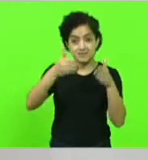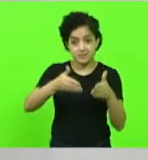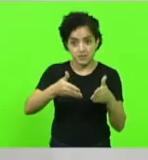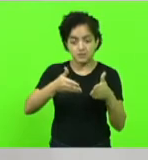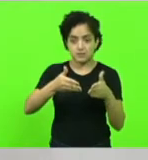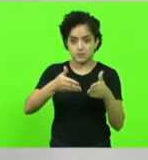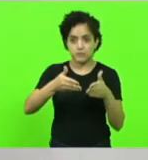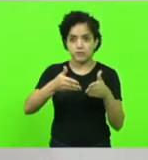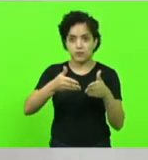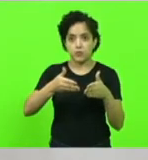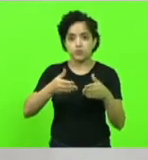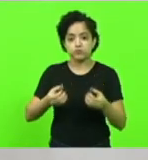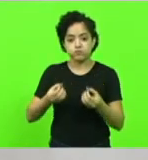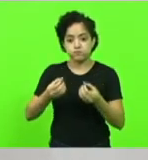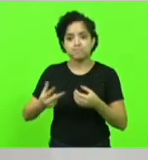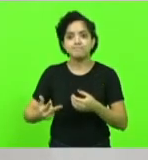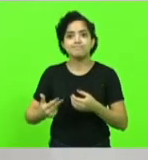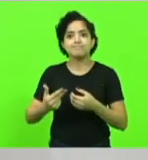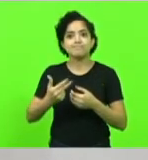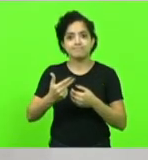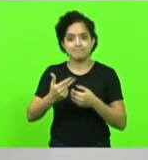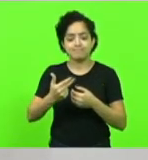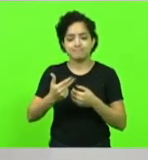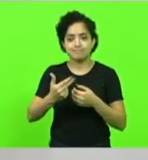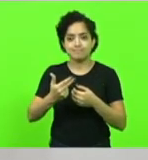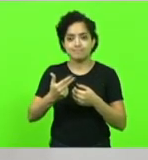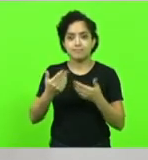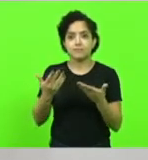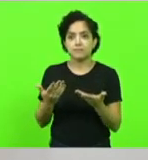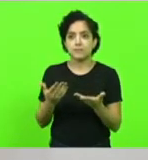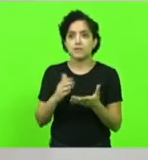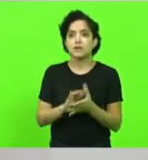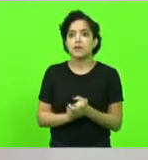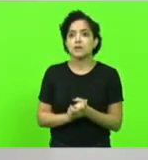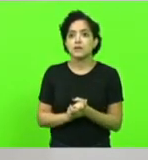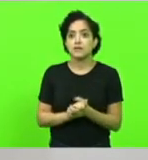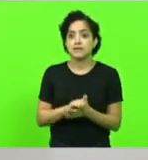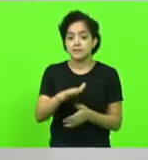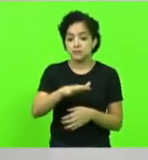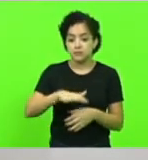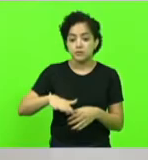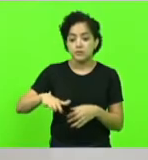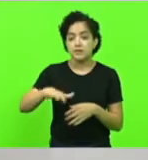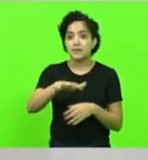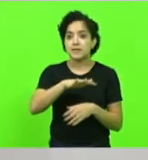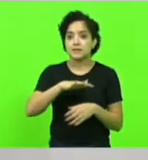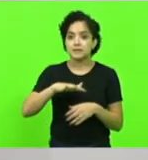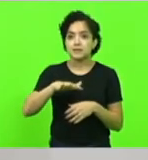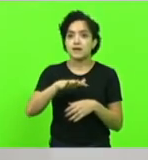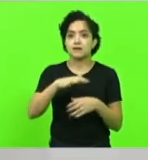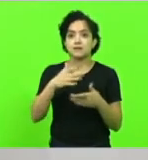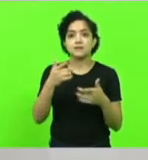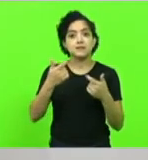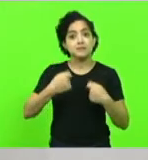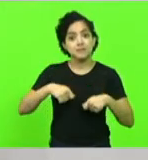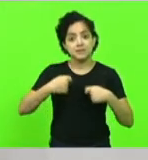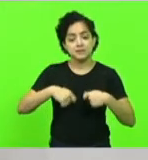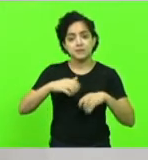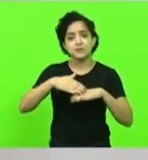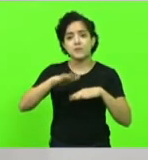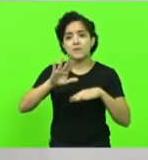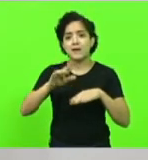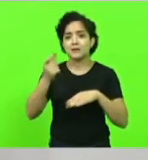chipagem e castração, fundamentalmente nas áreas menos abastecidas de recursos, as